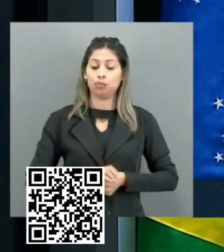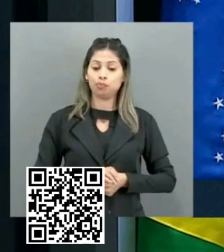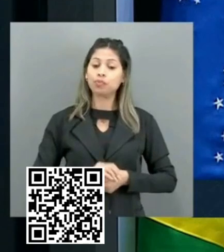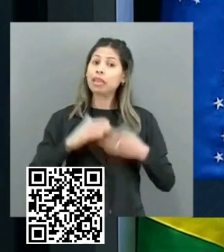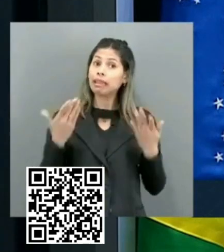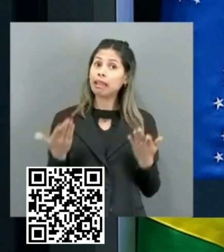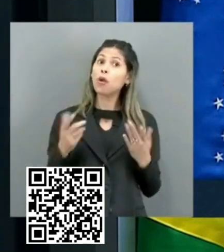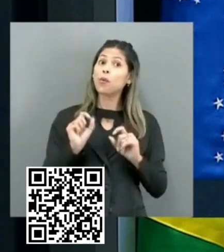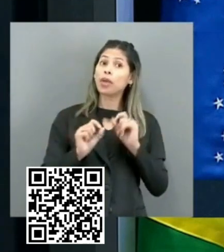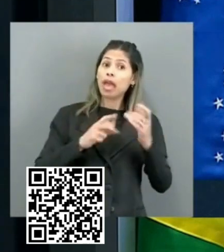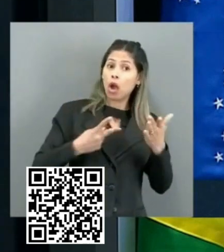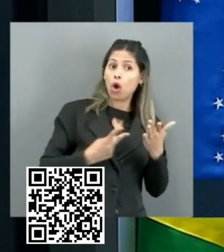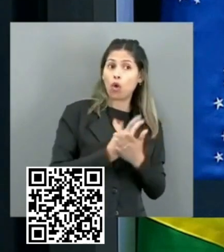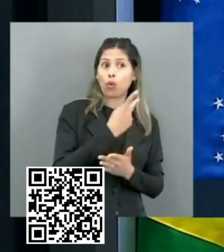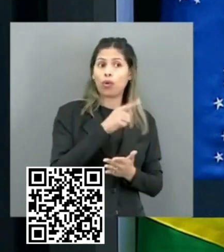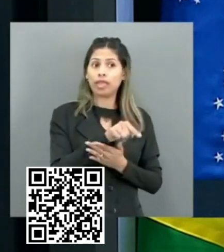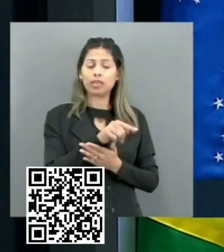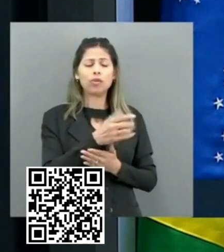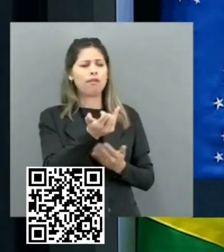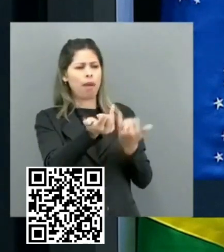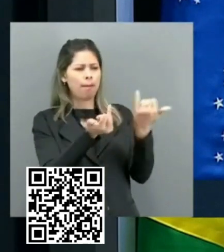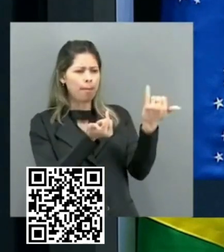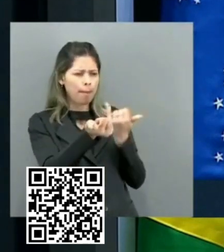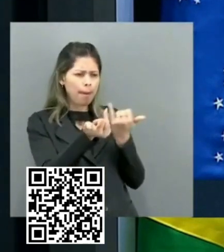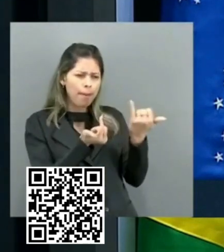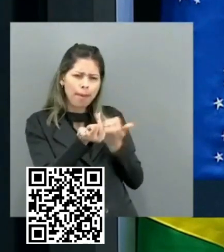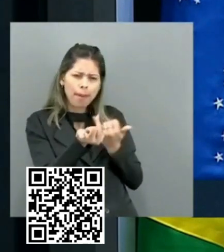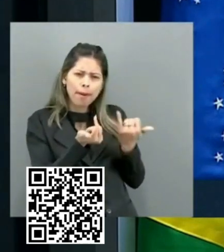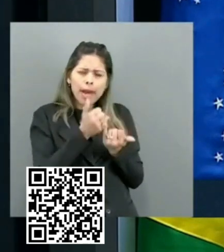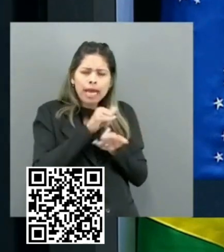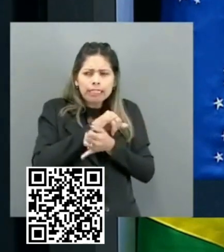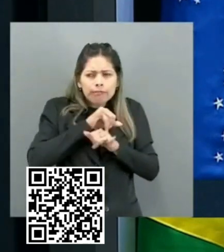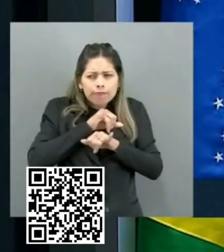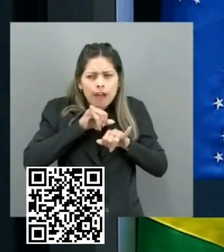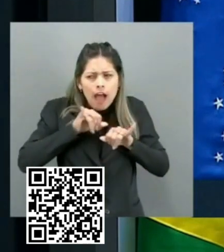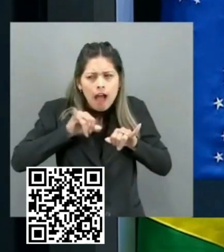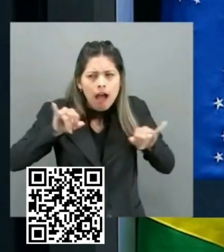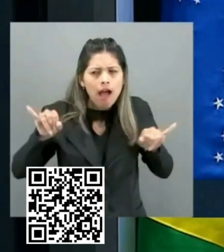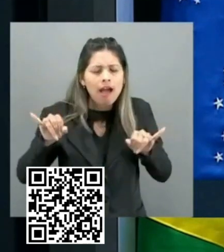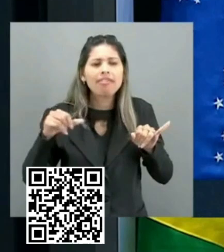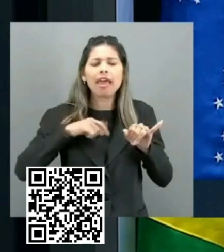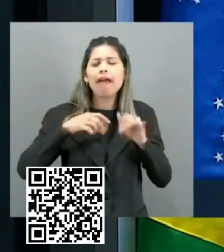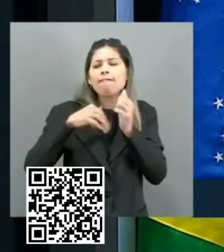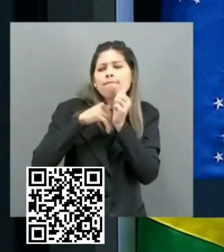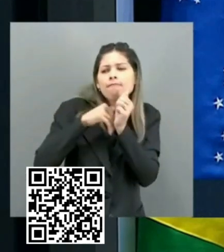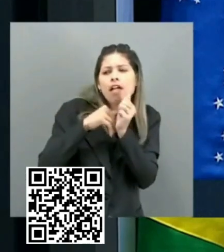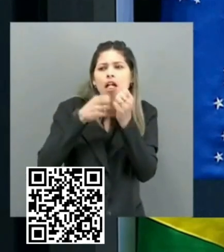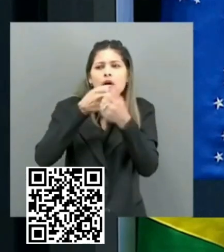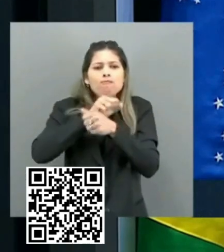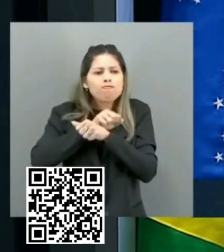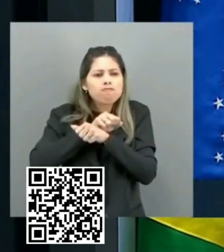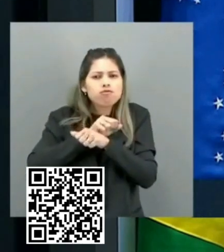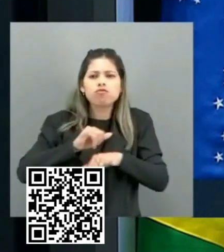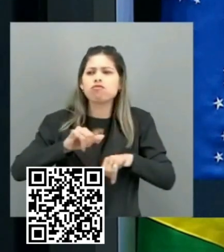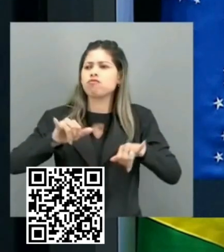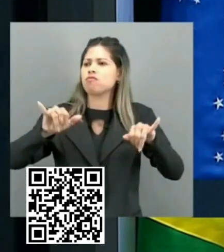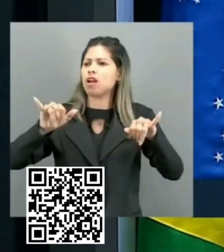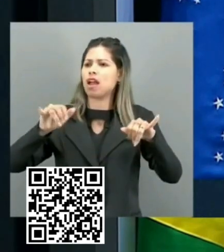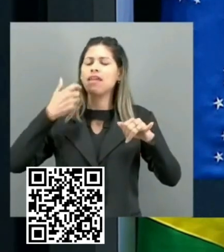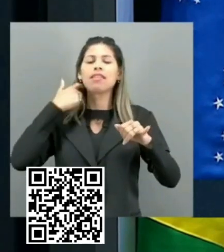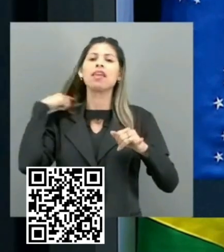foi provocada por denúncias consistentes feitas pelo ex-prefeito